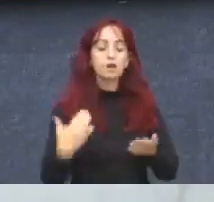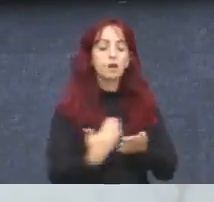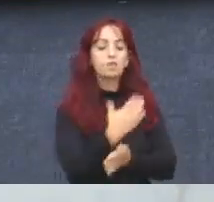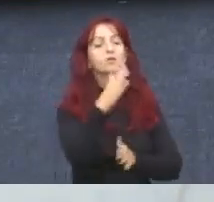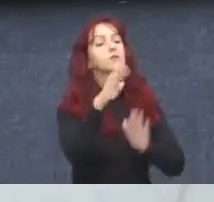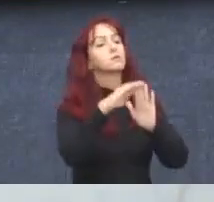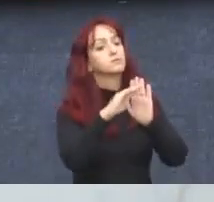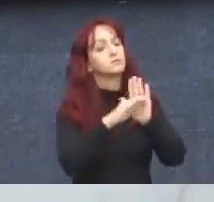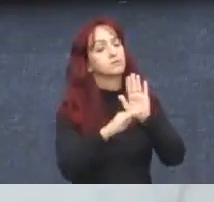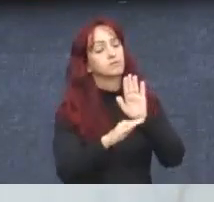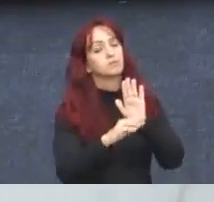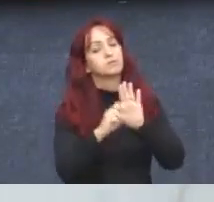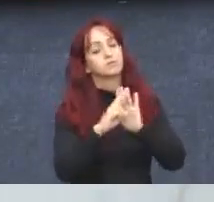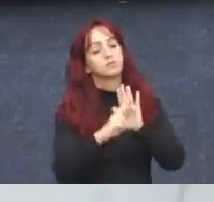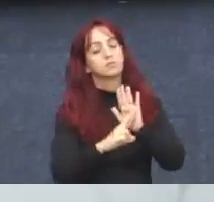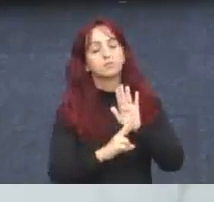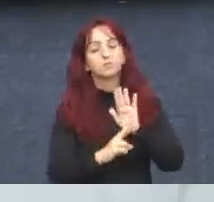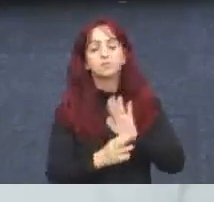termos regimentais.